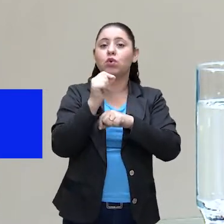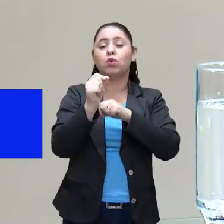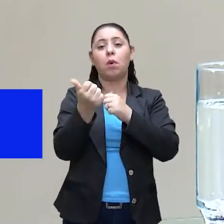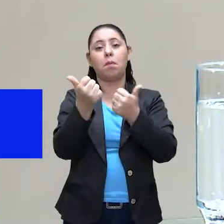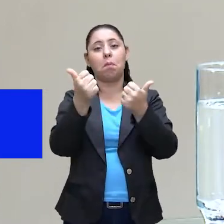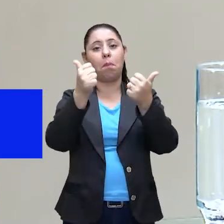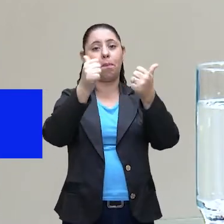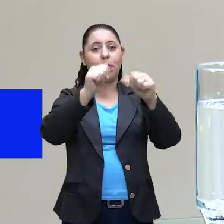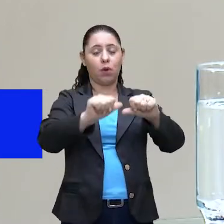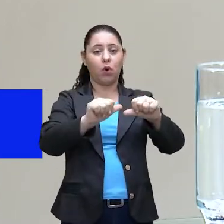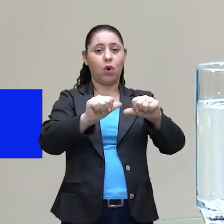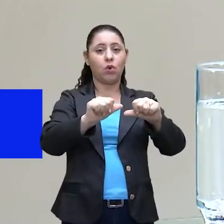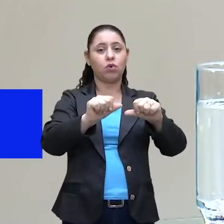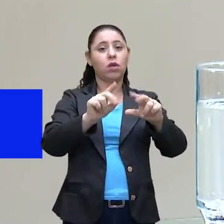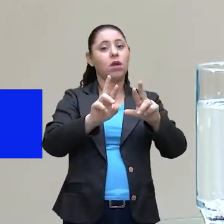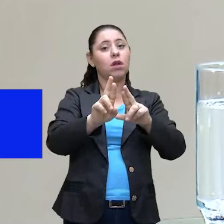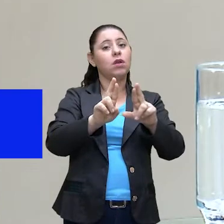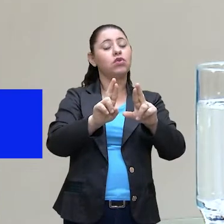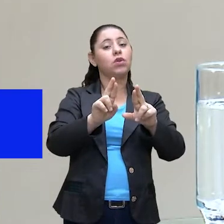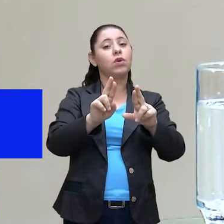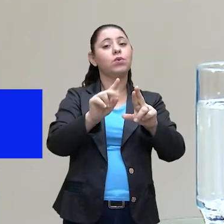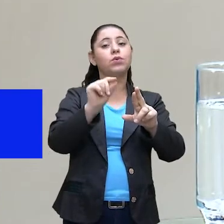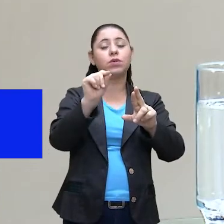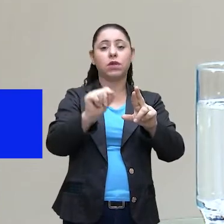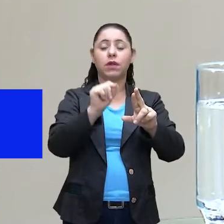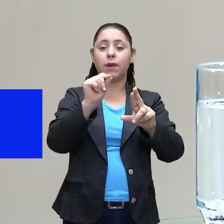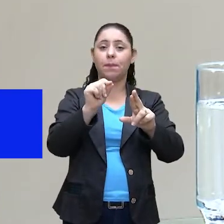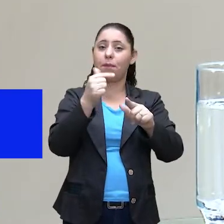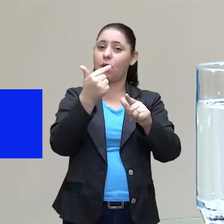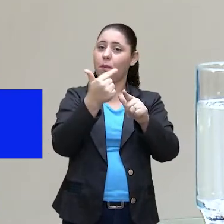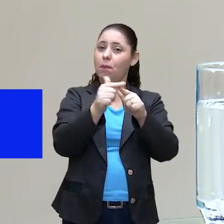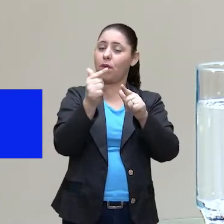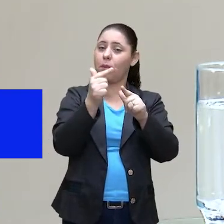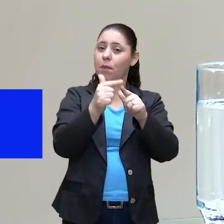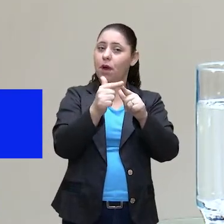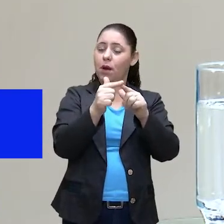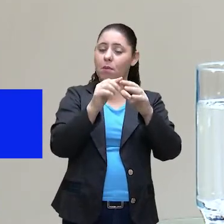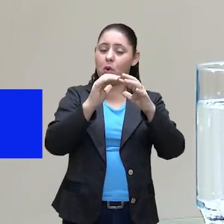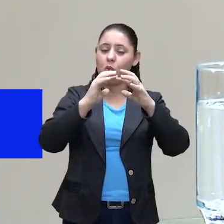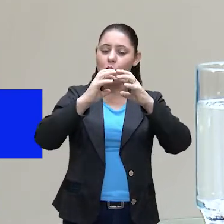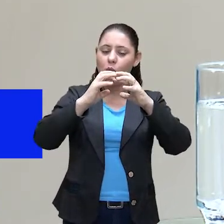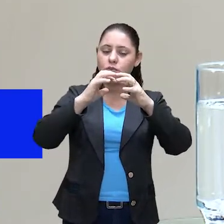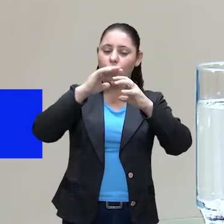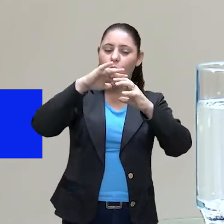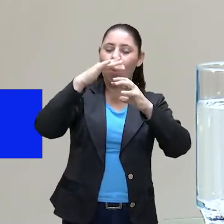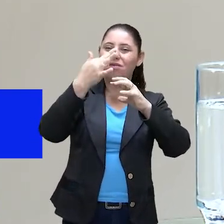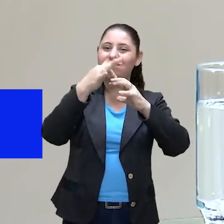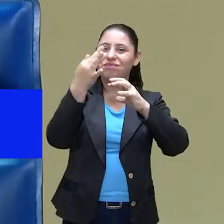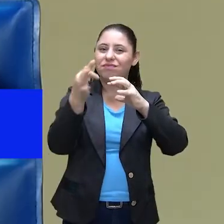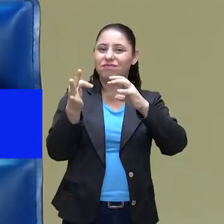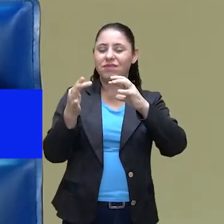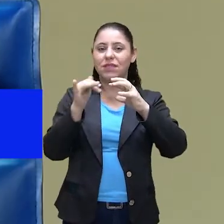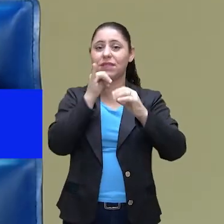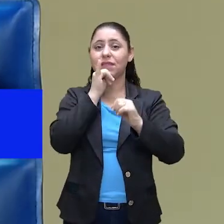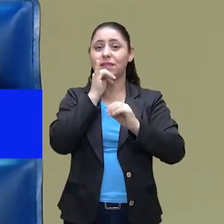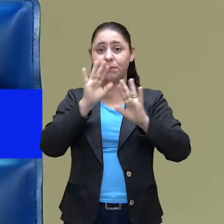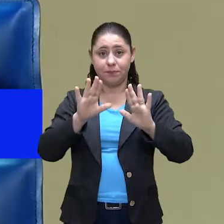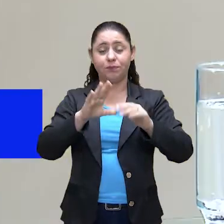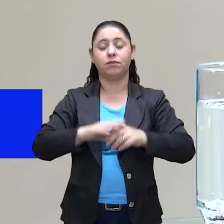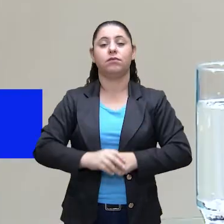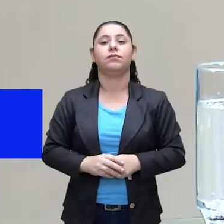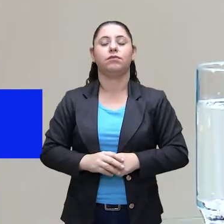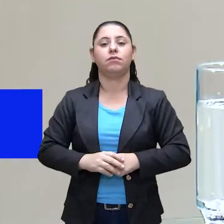ou pior de acordo com a gravidade das áreas lesadas, né? Como por